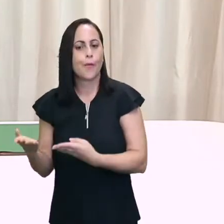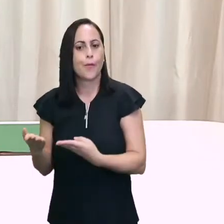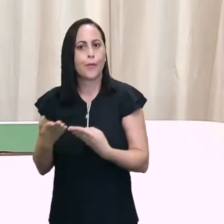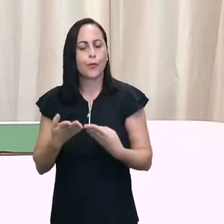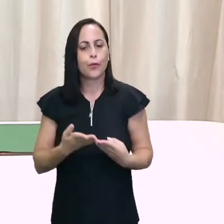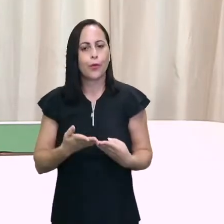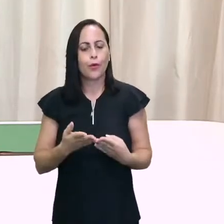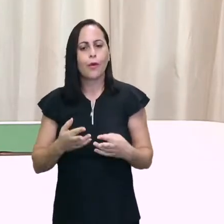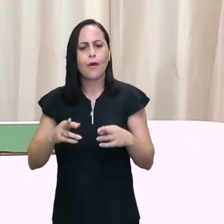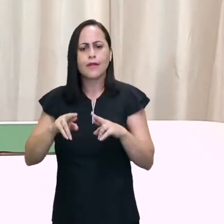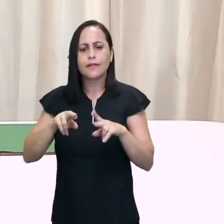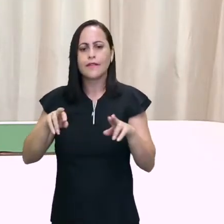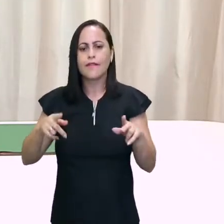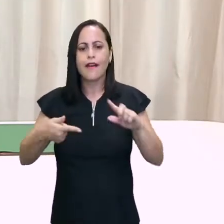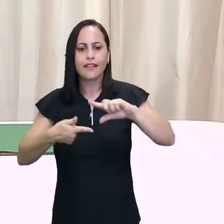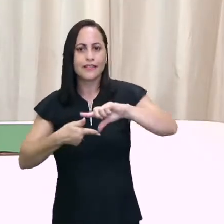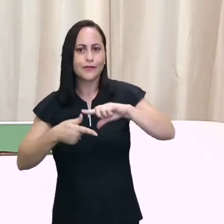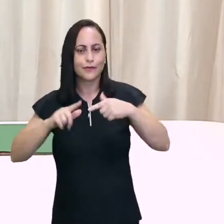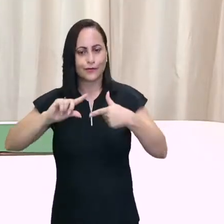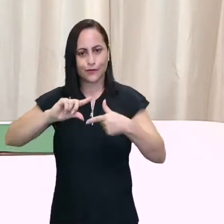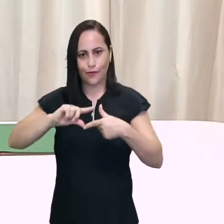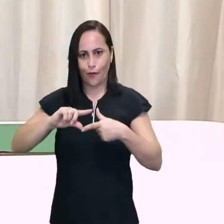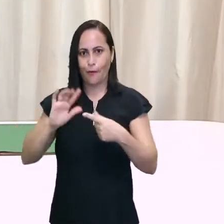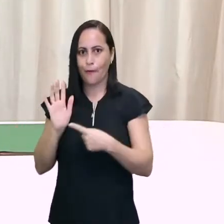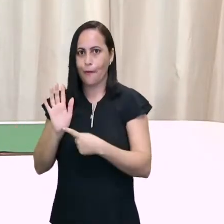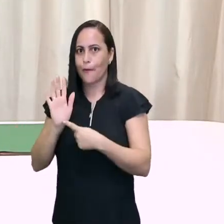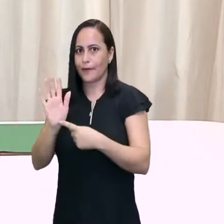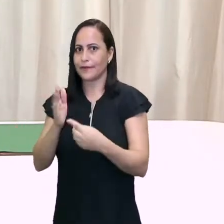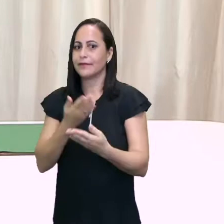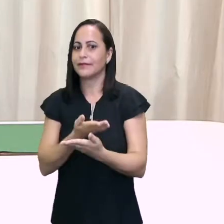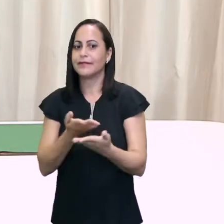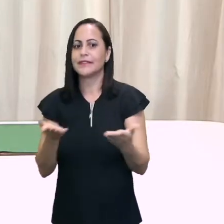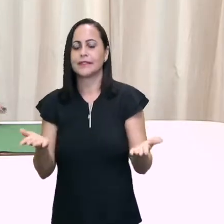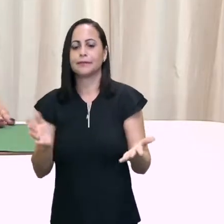as formas geométricas e vou apresentá-las para você.